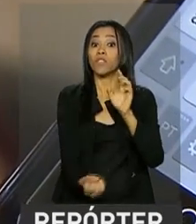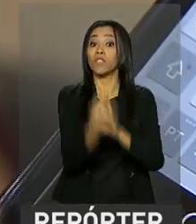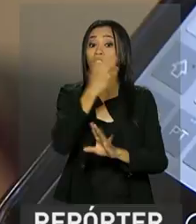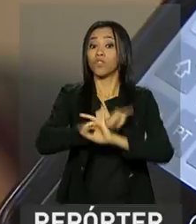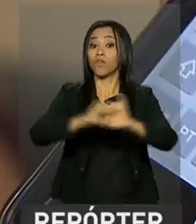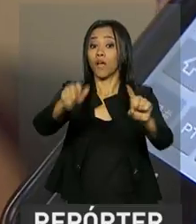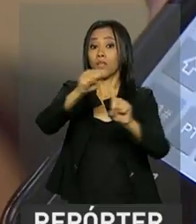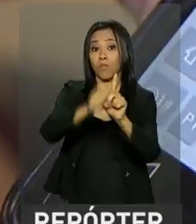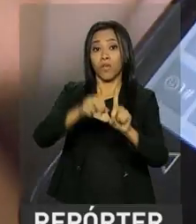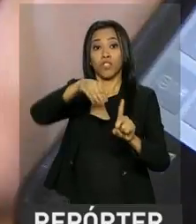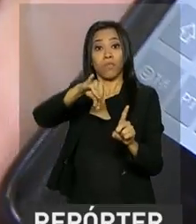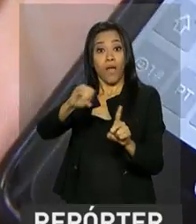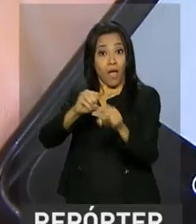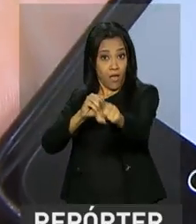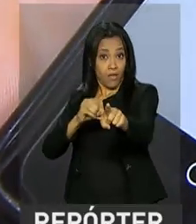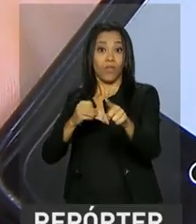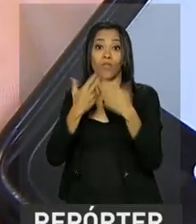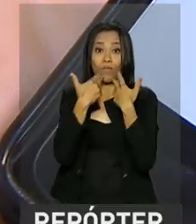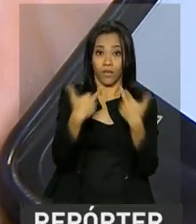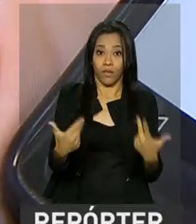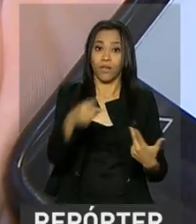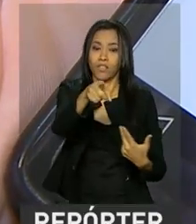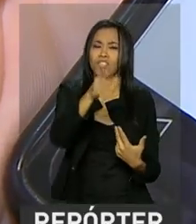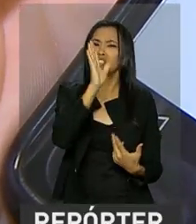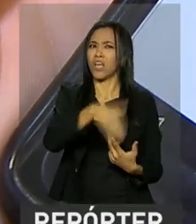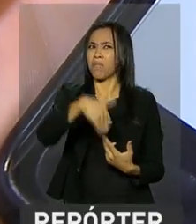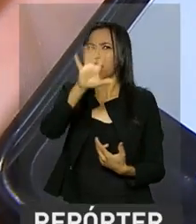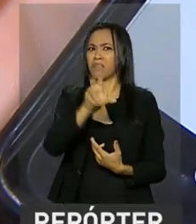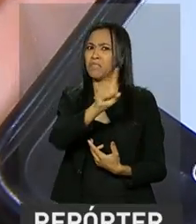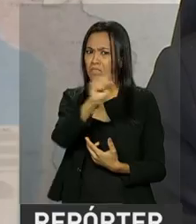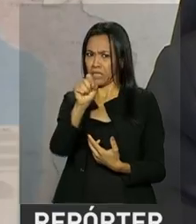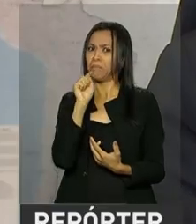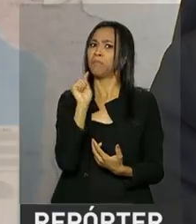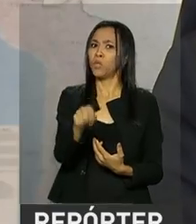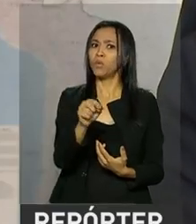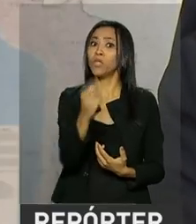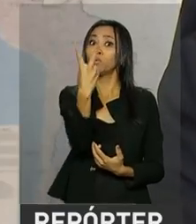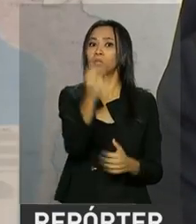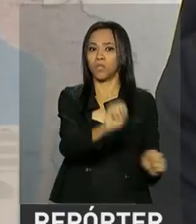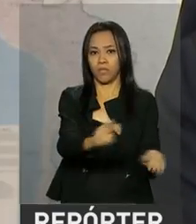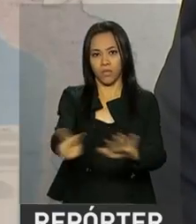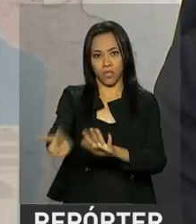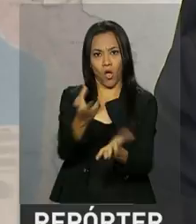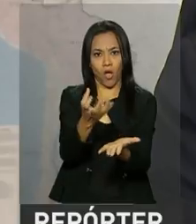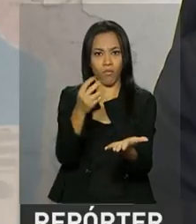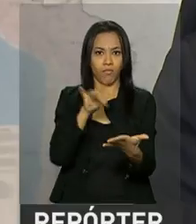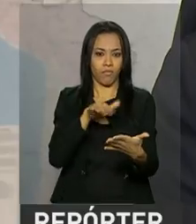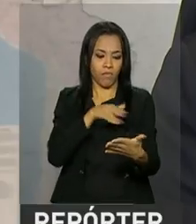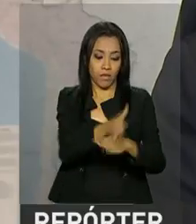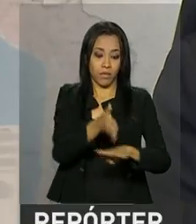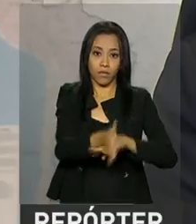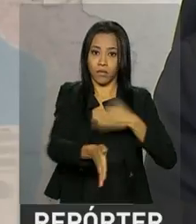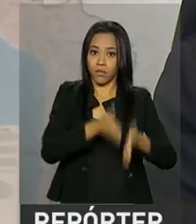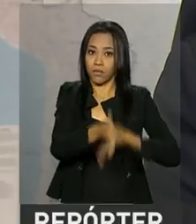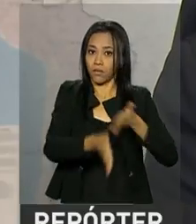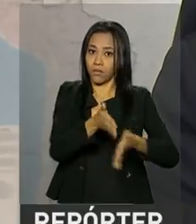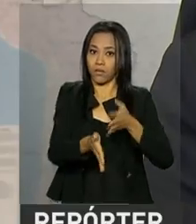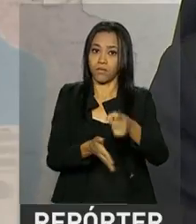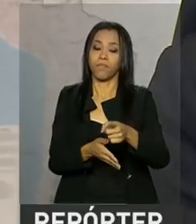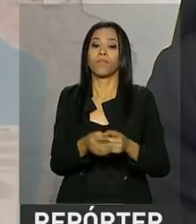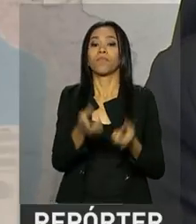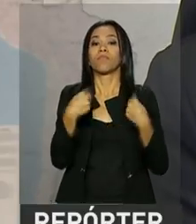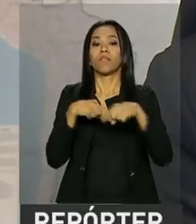e já registrou mais de 100 mil downloads em duas semanas o trabalhador dele hoje ele economiza